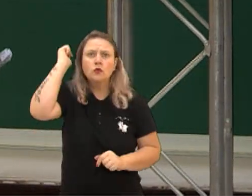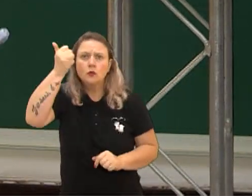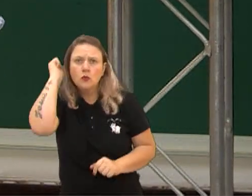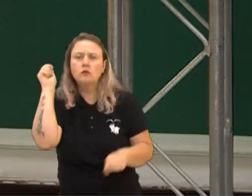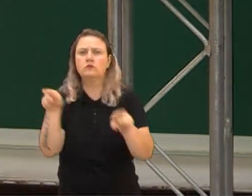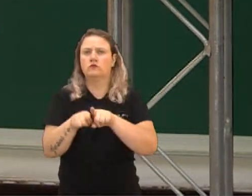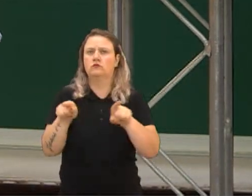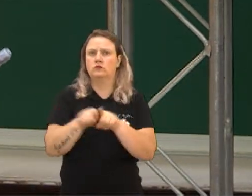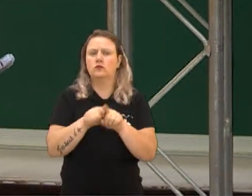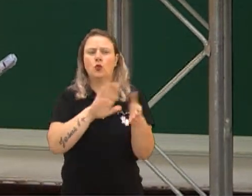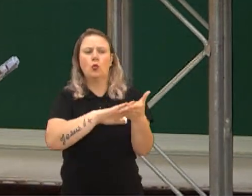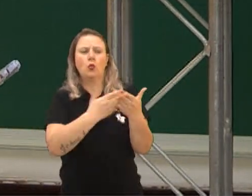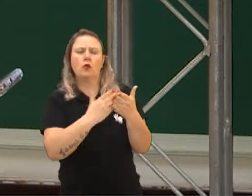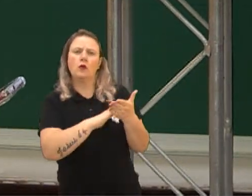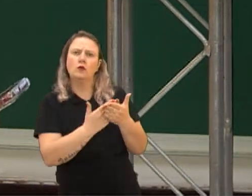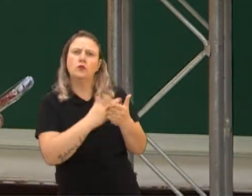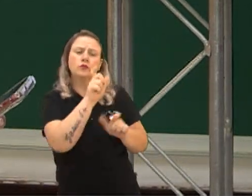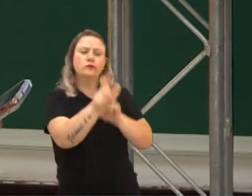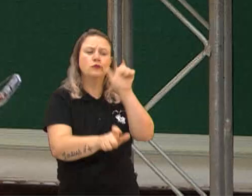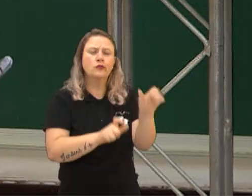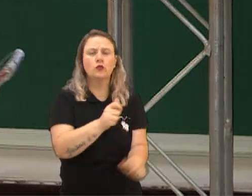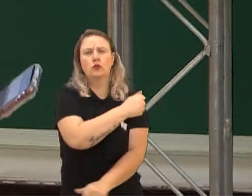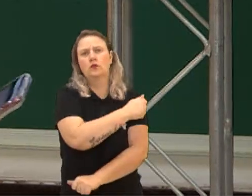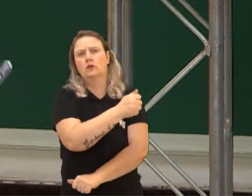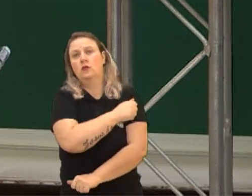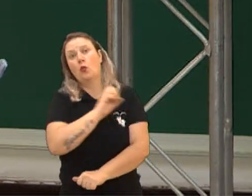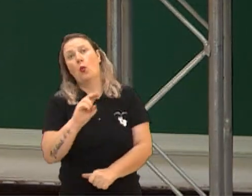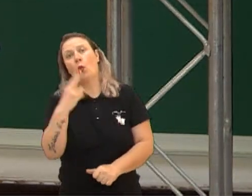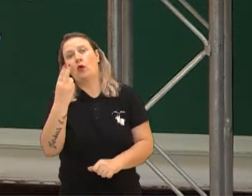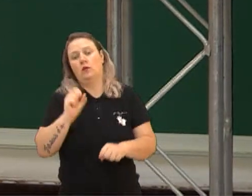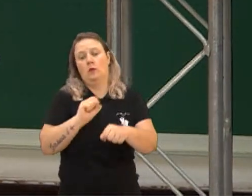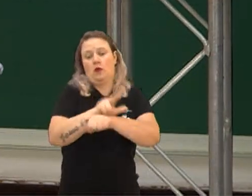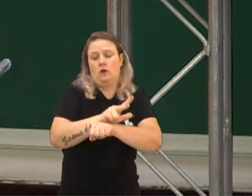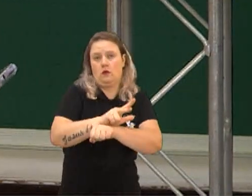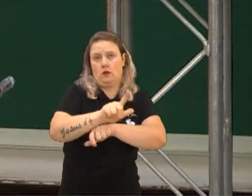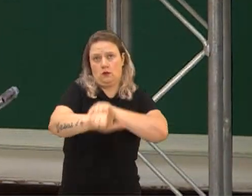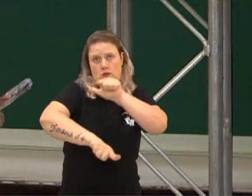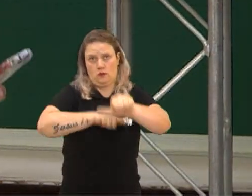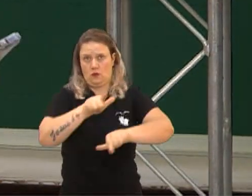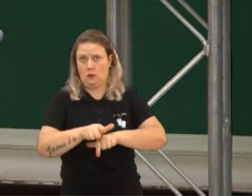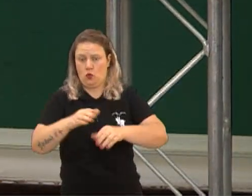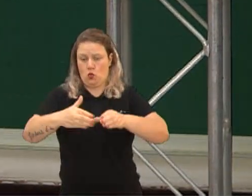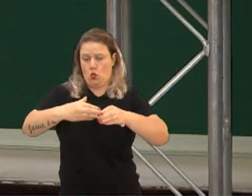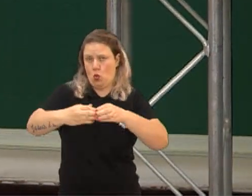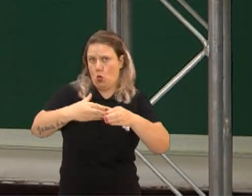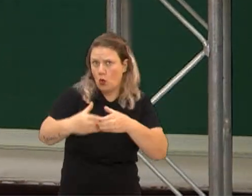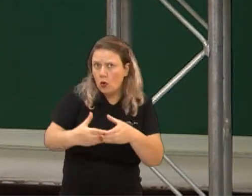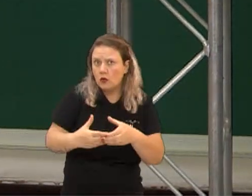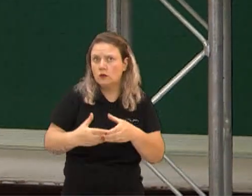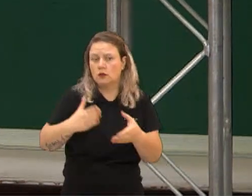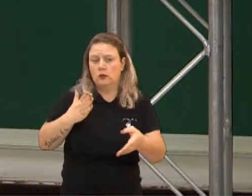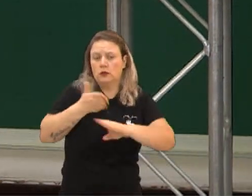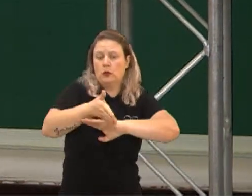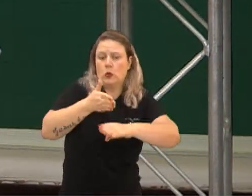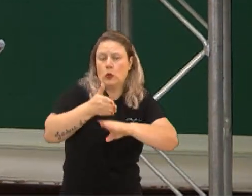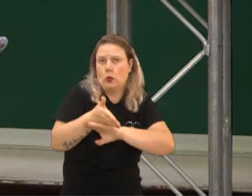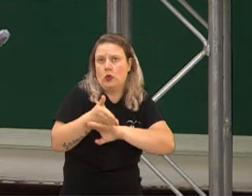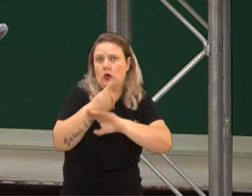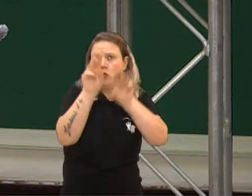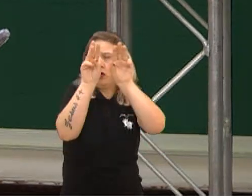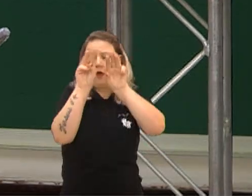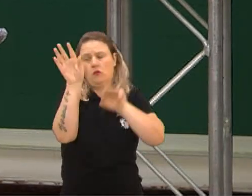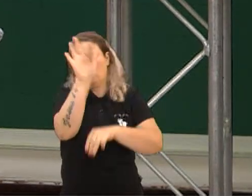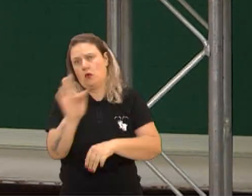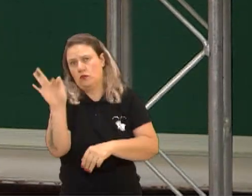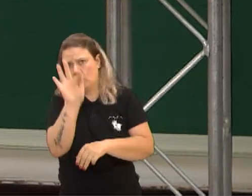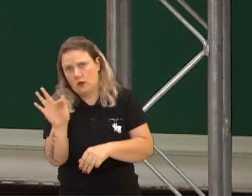competência interpretativa do estudante ou de um candidato a uma vaga de emprego num concurso, né, ou numa vaga aí para entrar numa faculdade, é